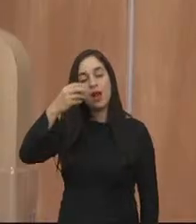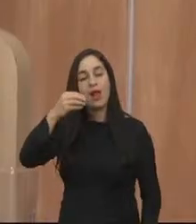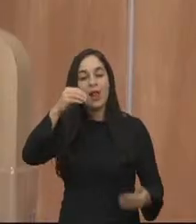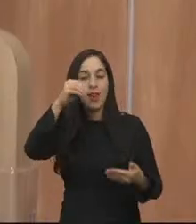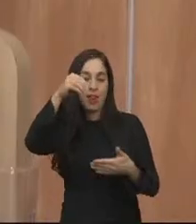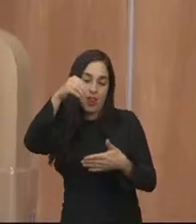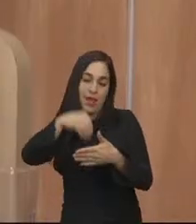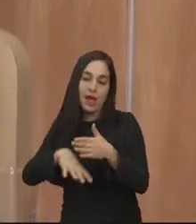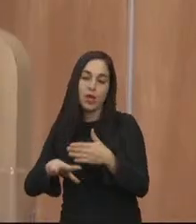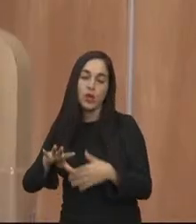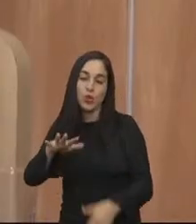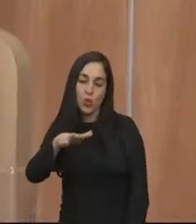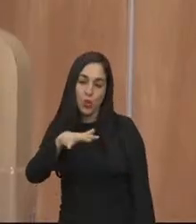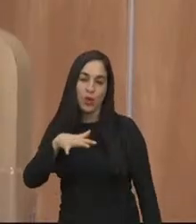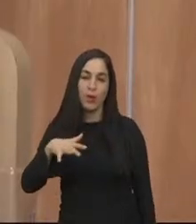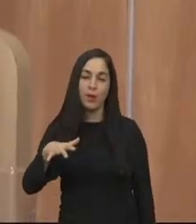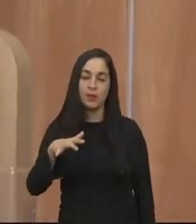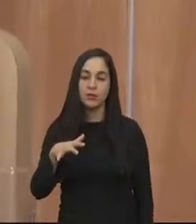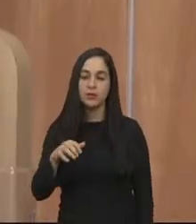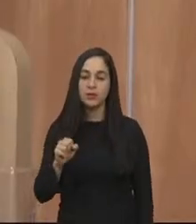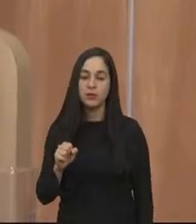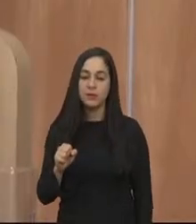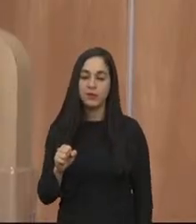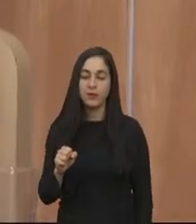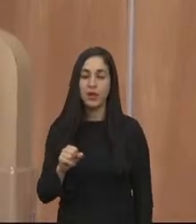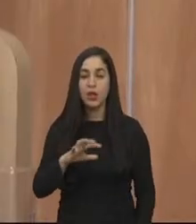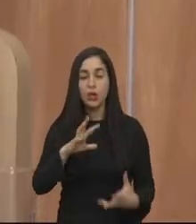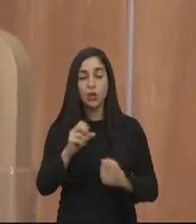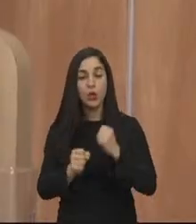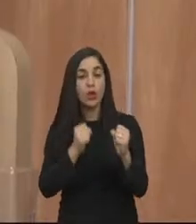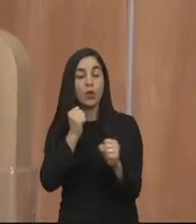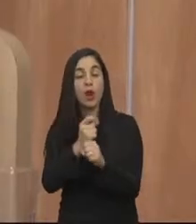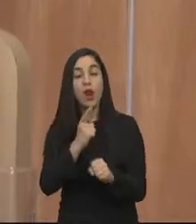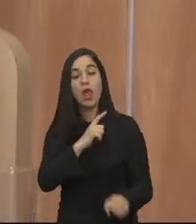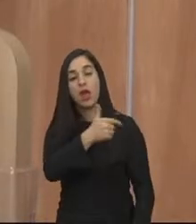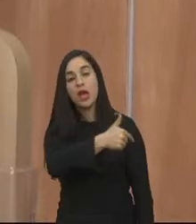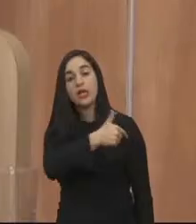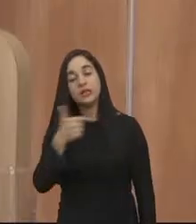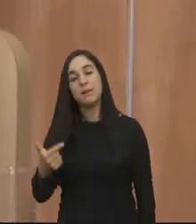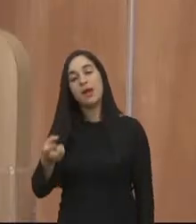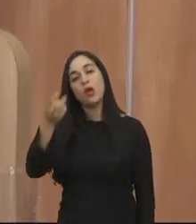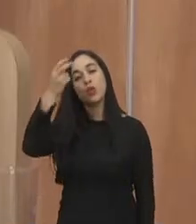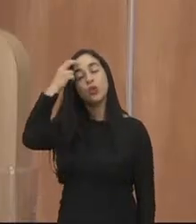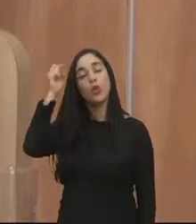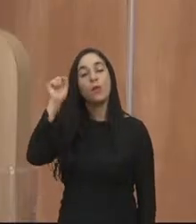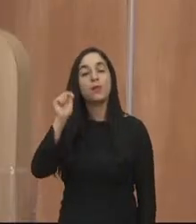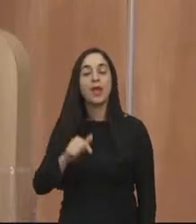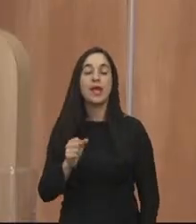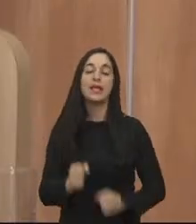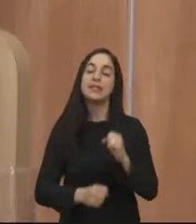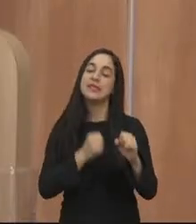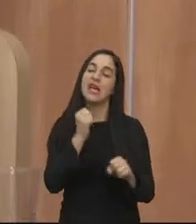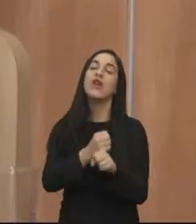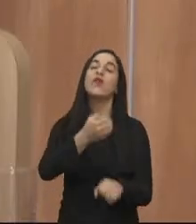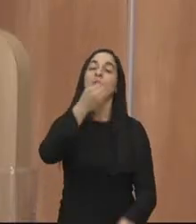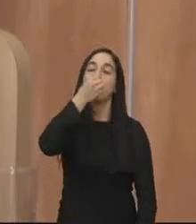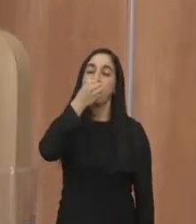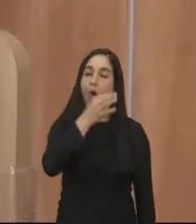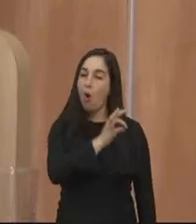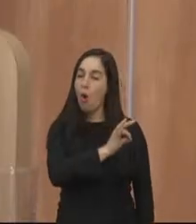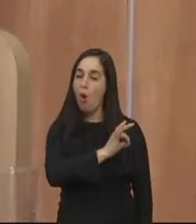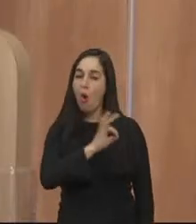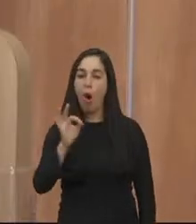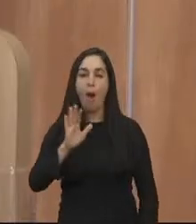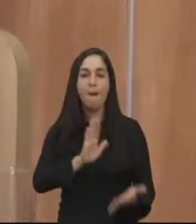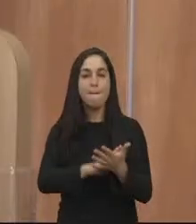campus. E todo ano a gente tem a Semana Cultural. Esse ano foi muito boa, né? Parabenizar a